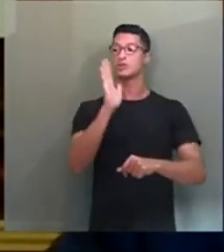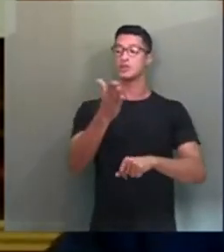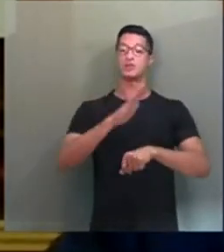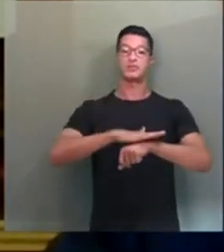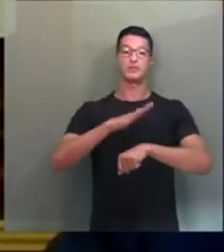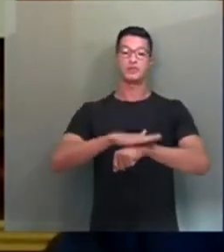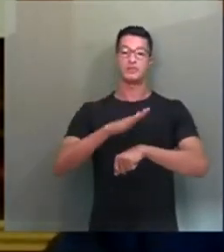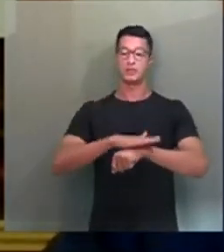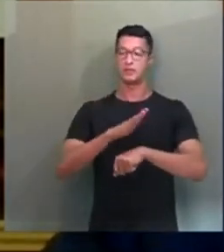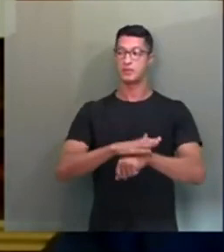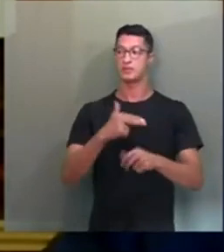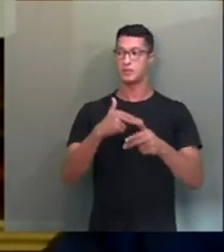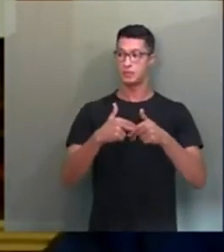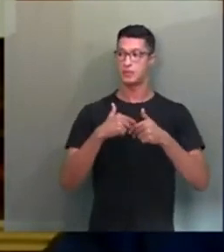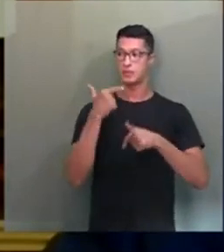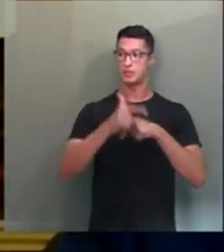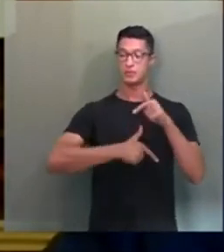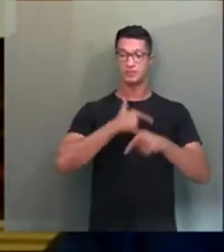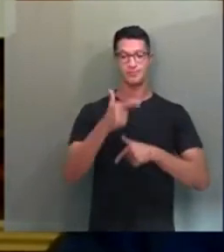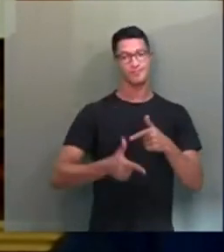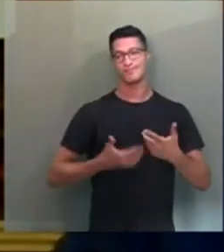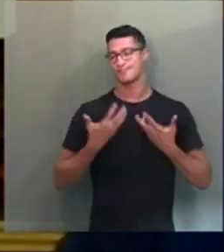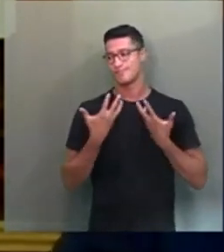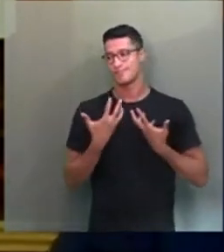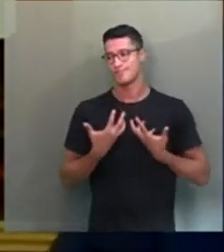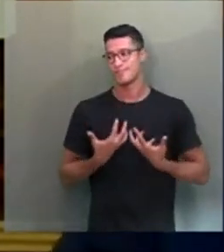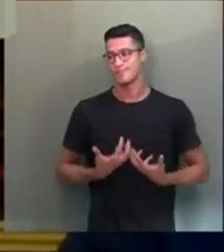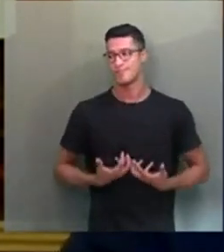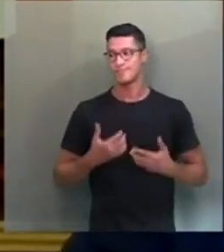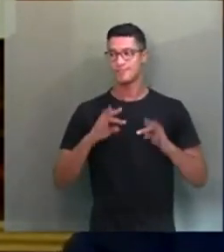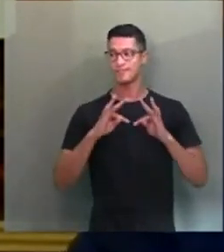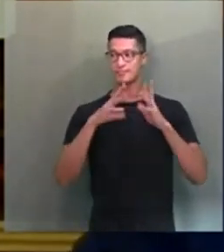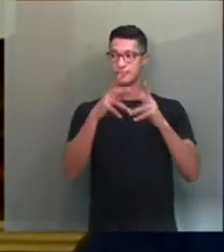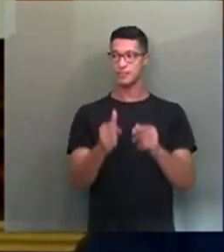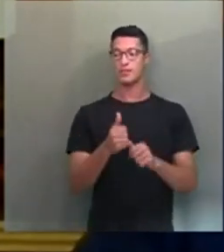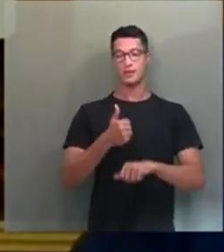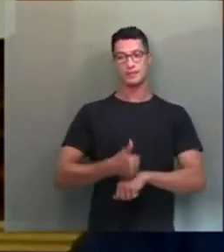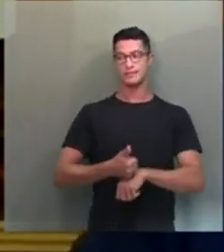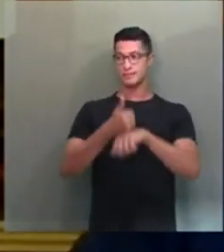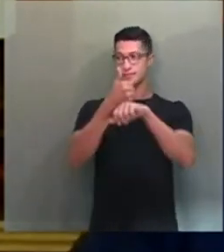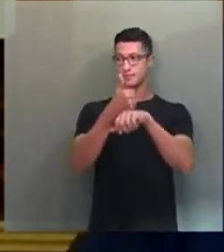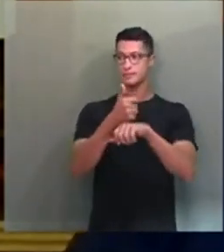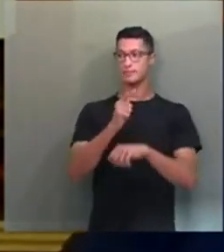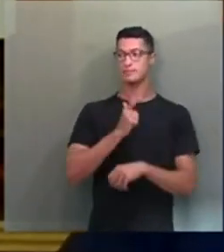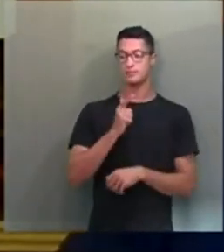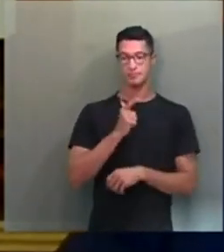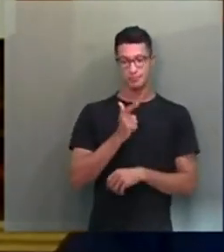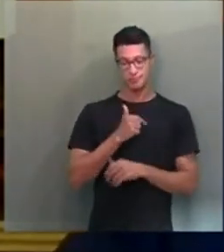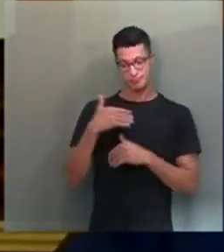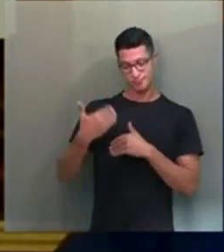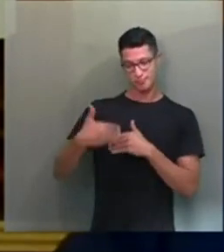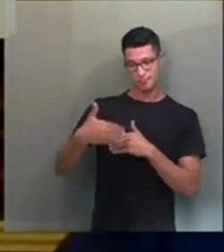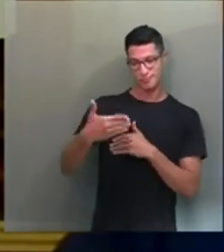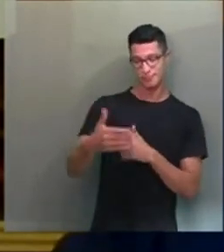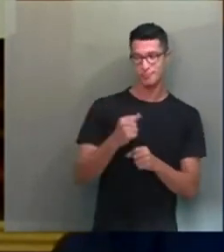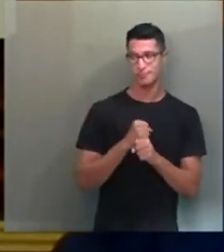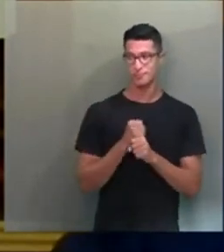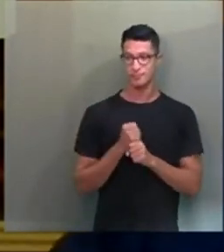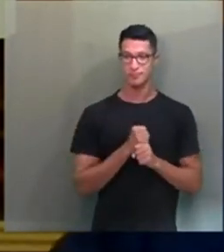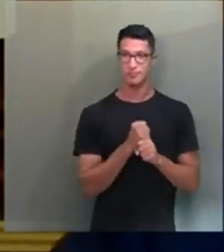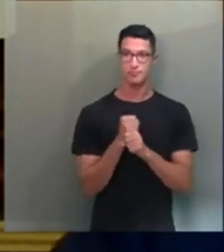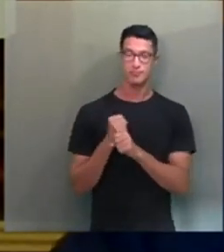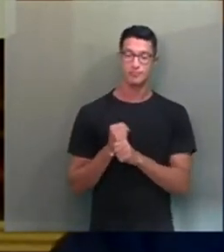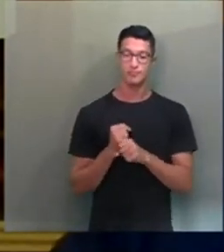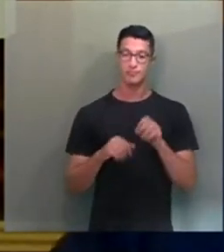feito, pelo trabalho incansável de tantos profissionais no decorrer do ano. E